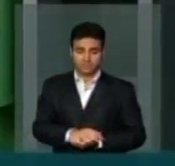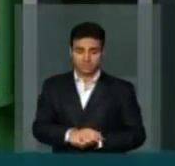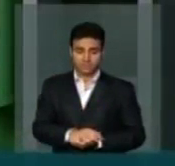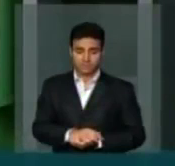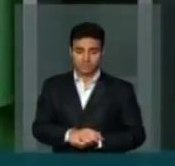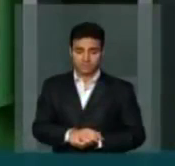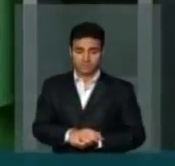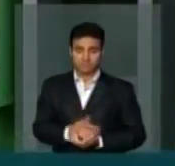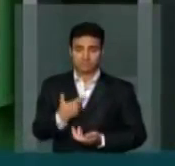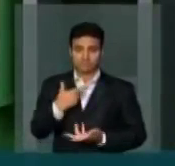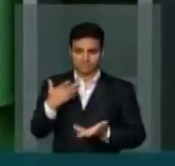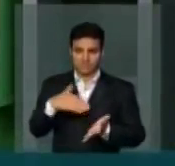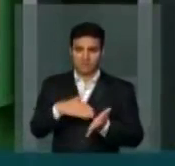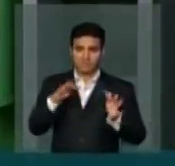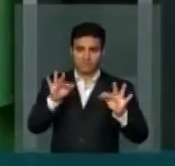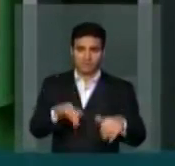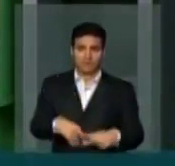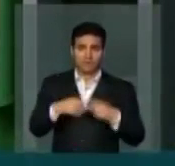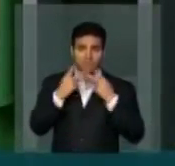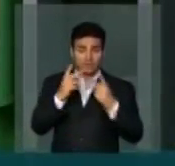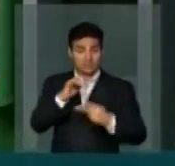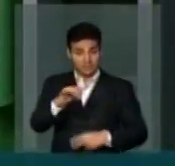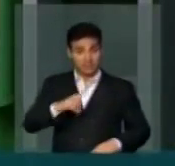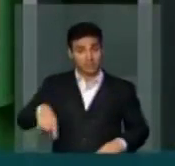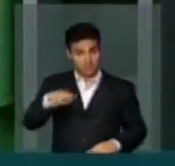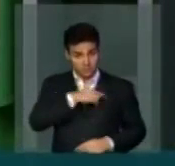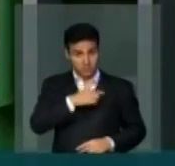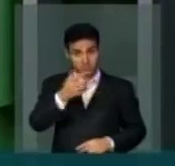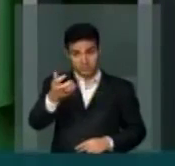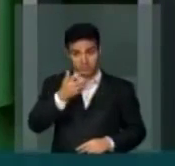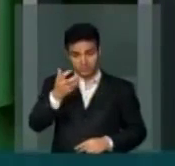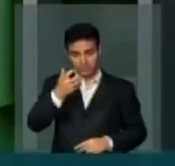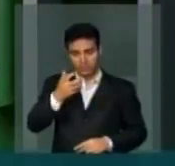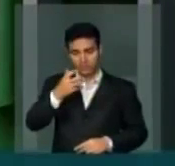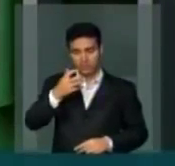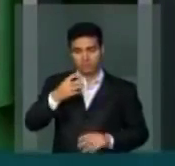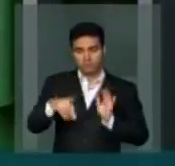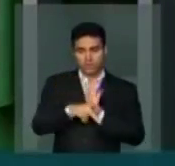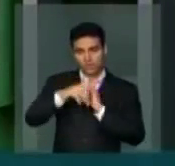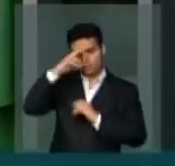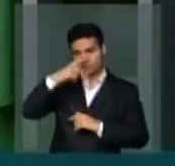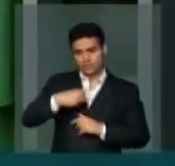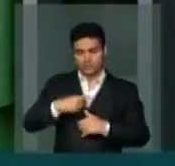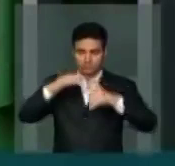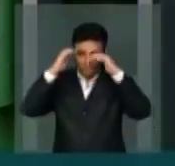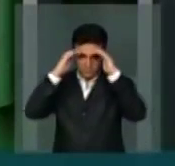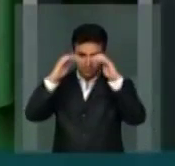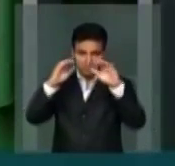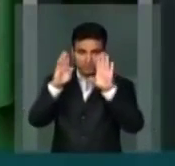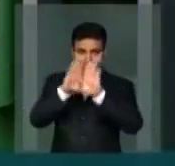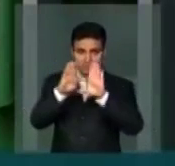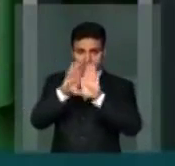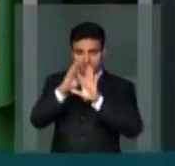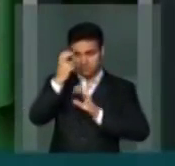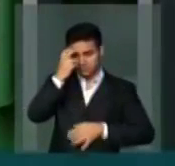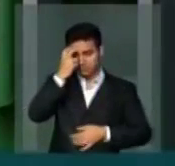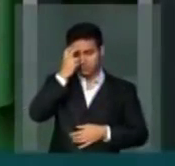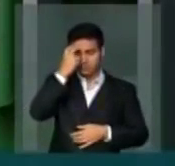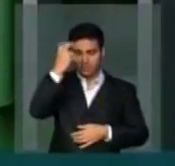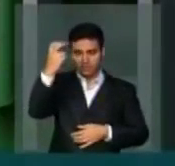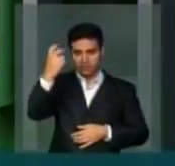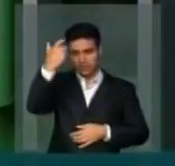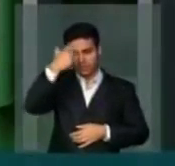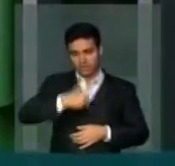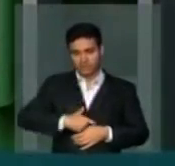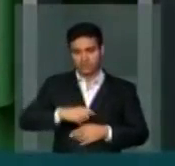para dizer que, se quisermos ter chances de nos impor autorrespeito e fazermos jus à inteligência magnífica da